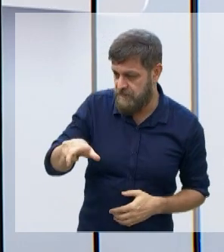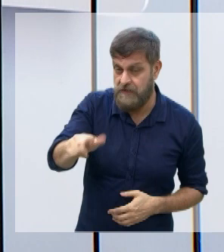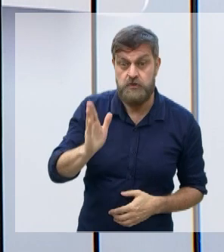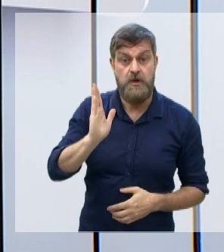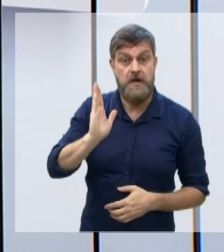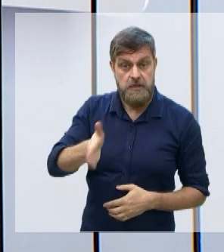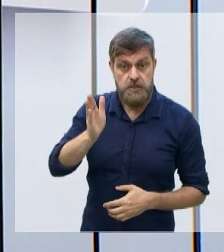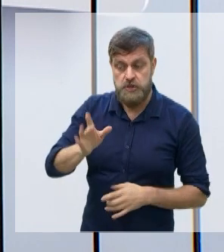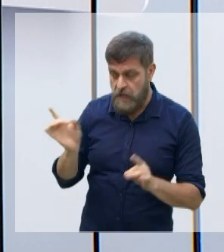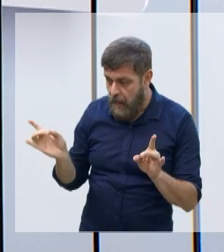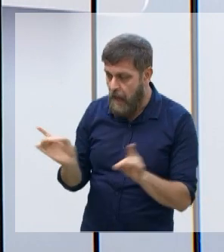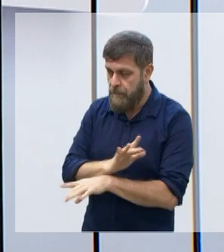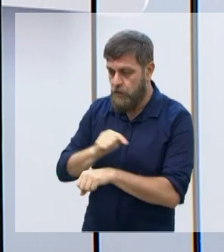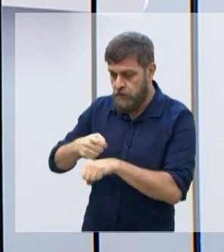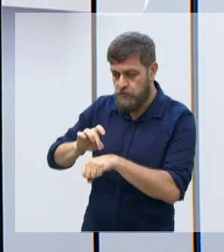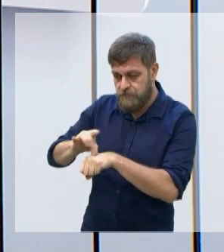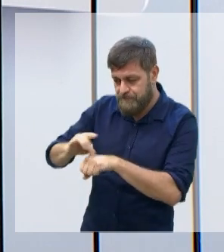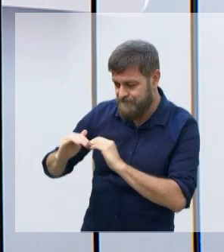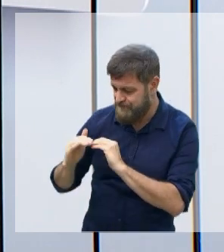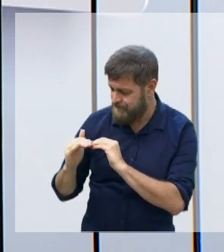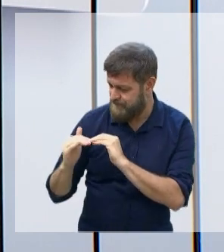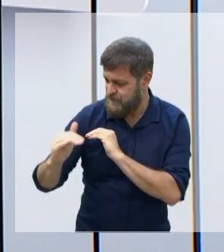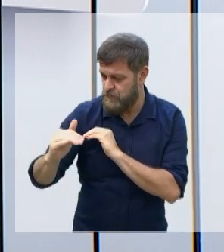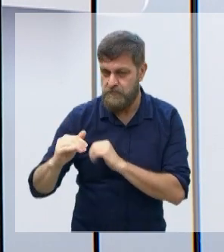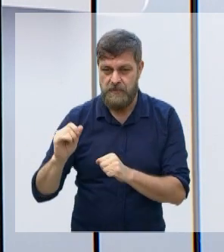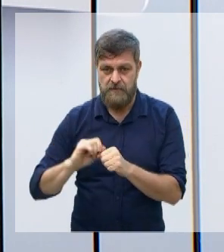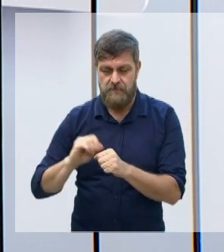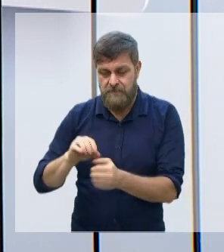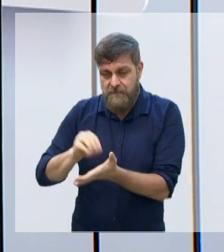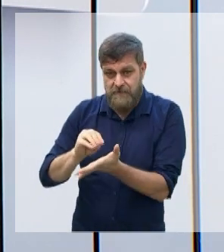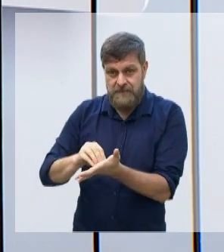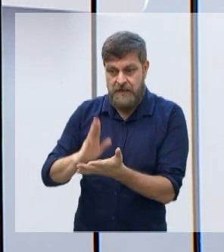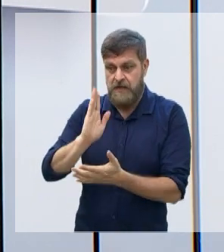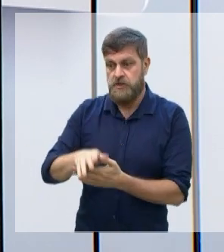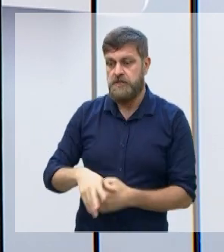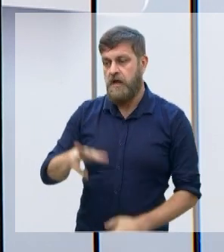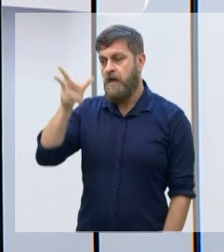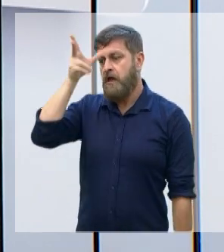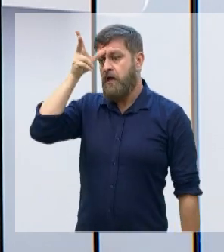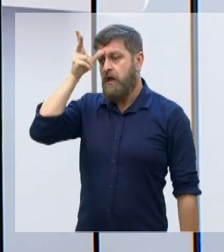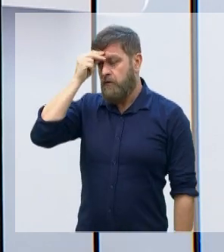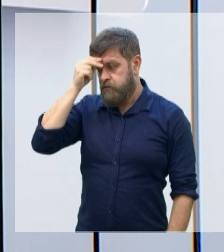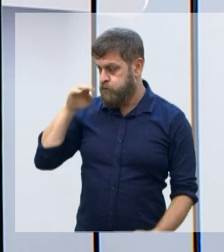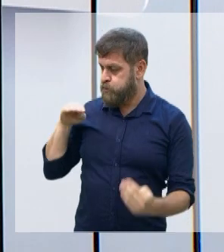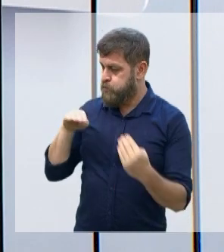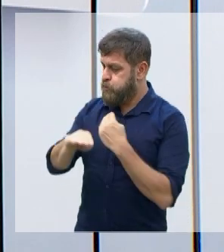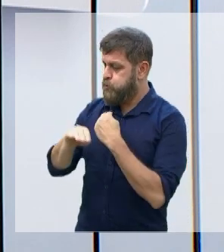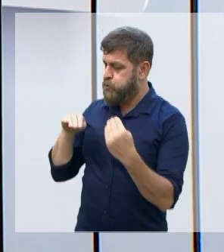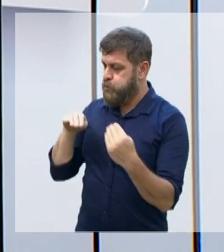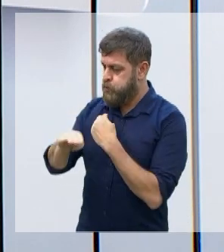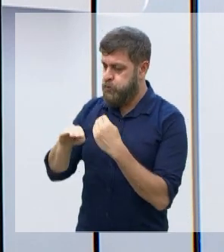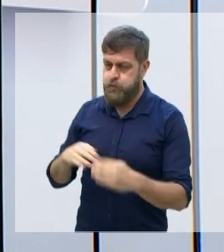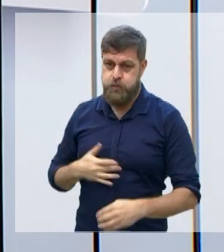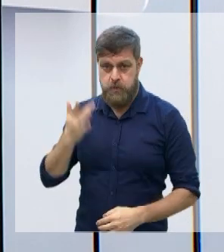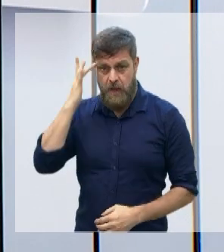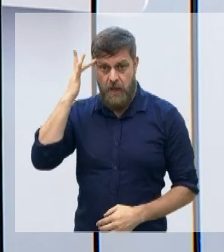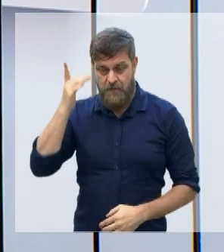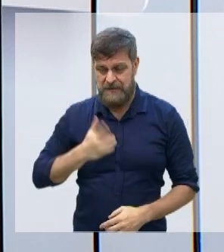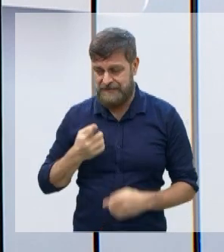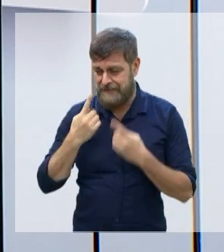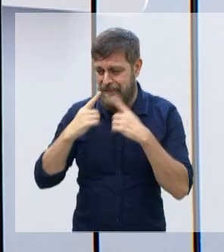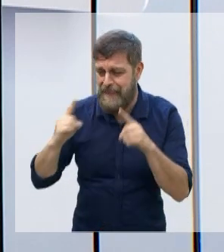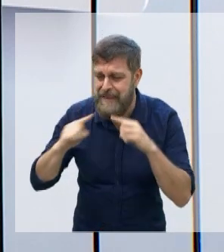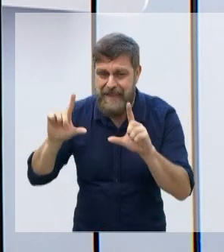há concluídas a pavimentação falta apenas recapeamento já aliviou o trânsito e assim acho que se não zerou as